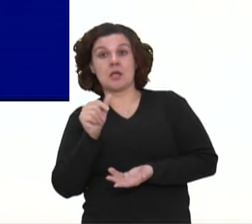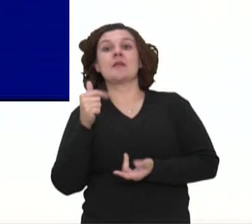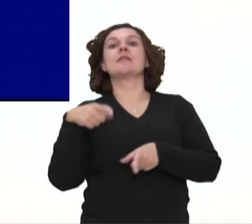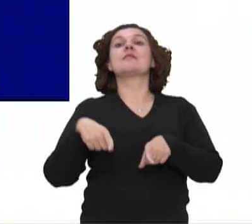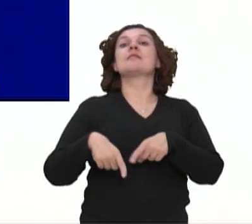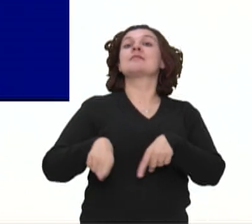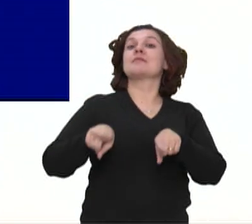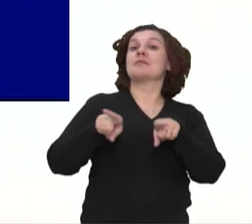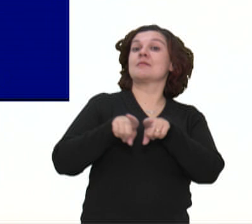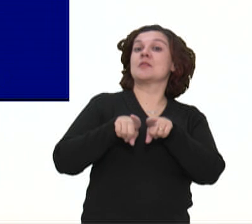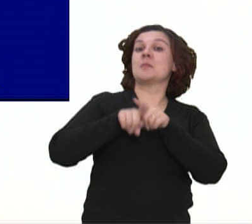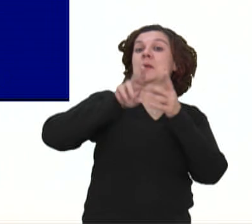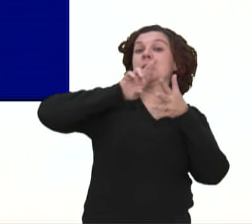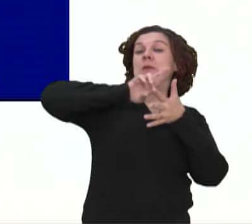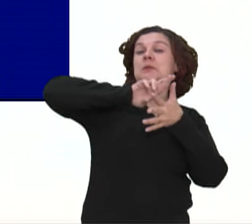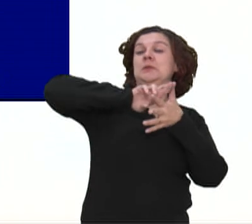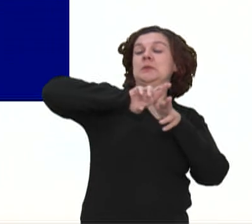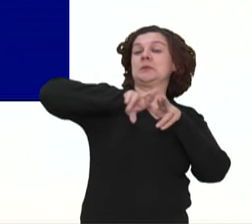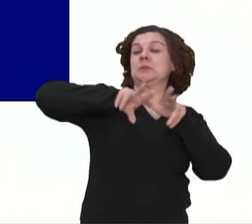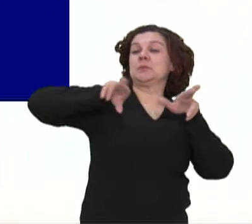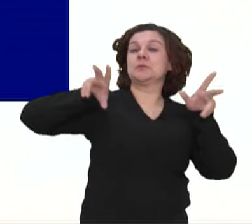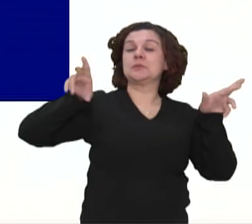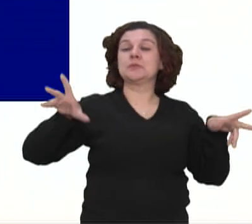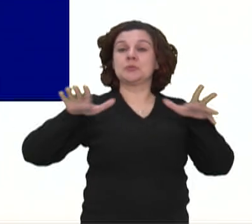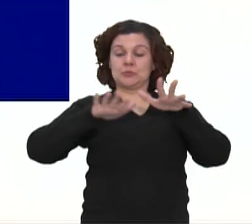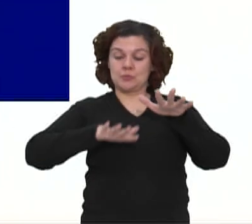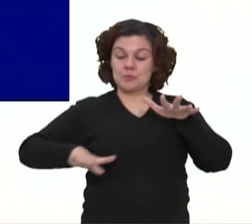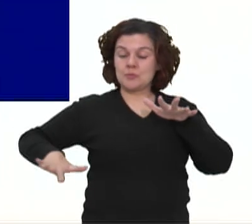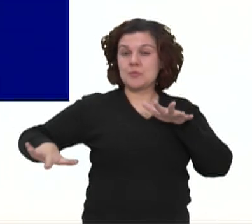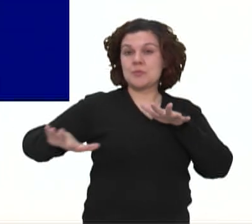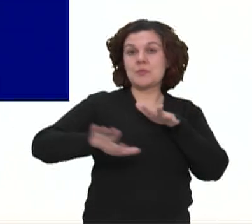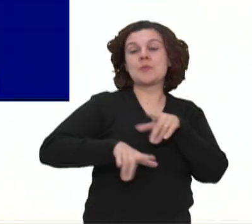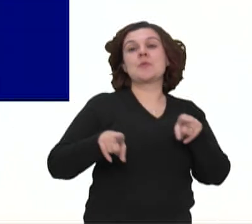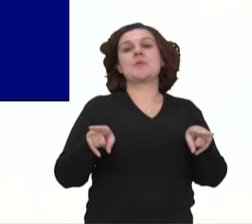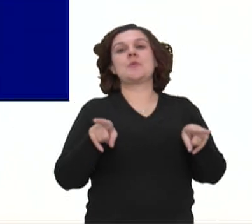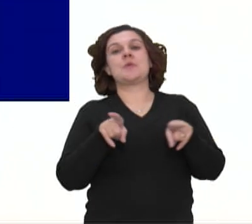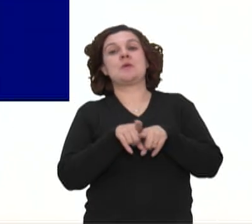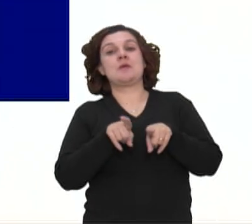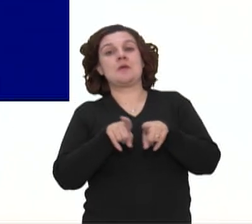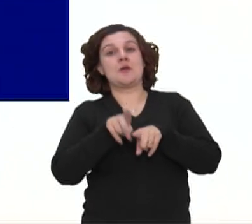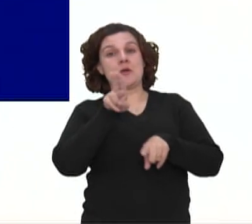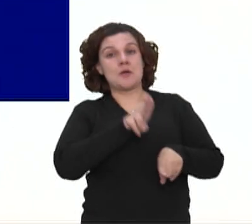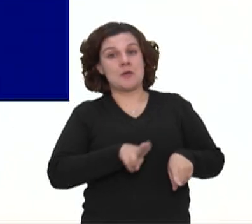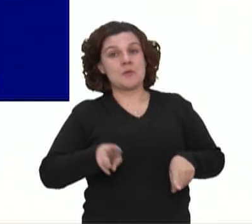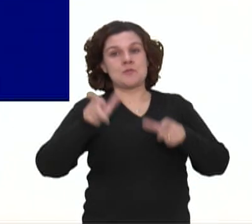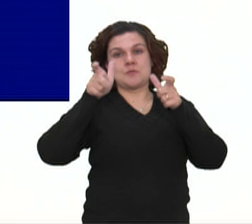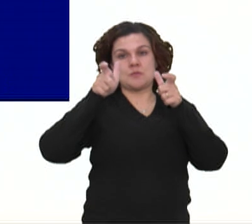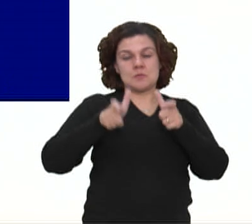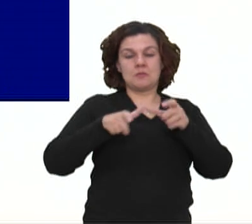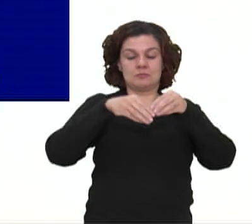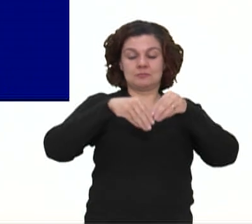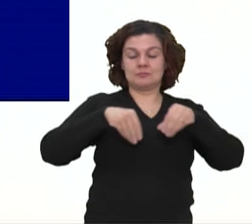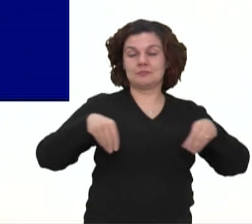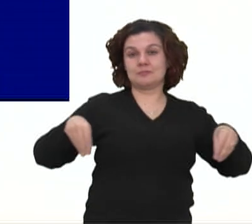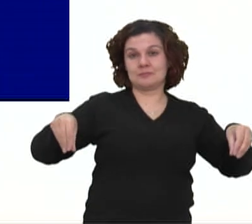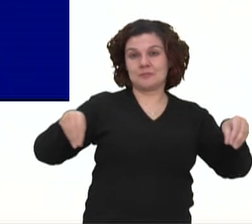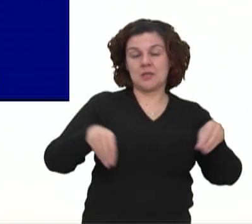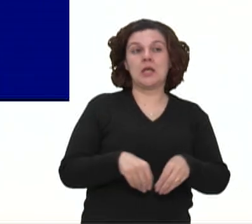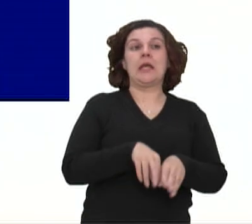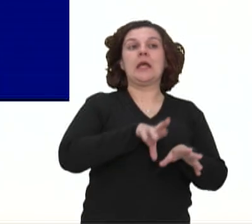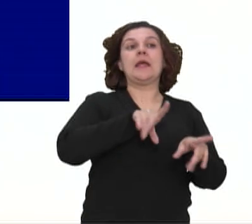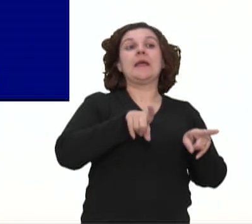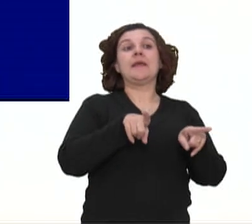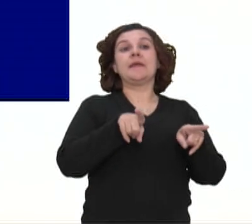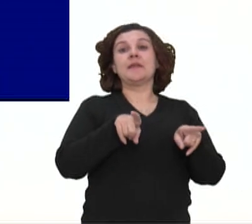responsável pela diversidade espacial e pelo uso e ocupação do solo, bem como as diversidades